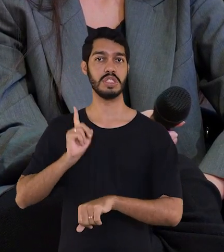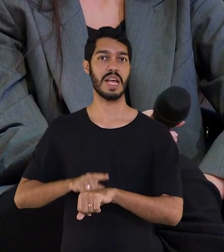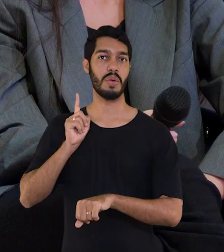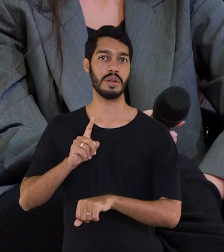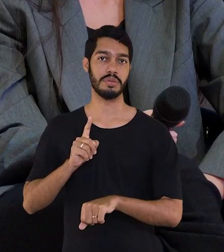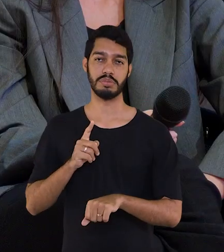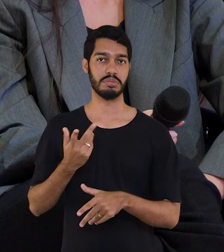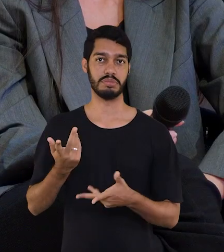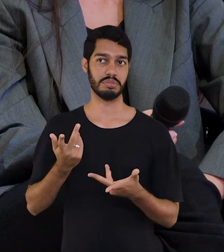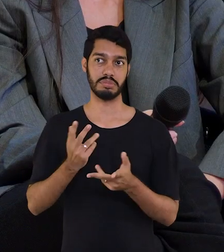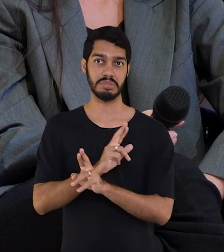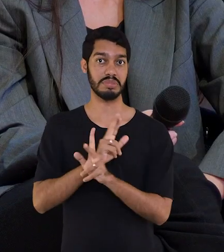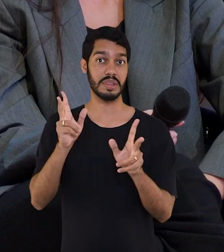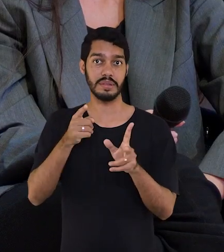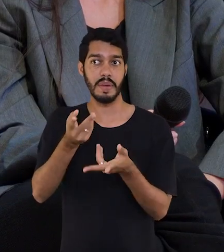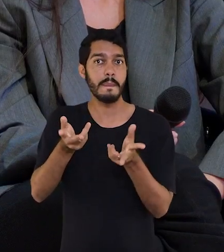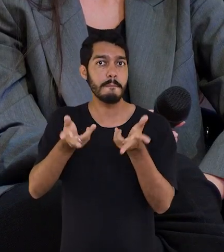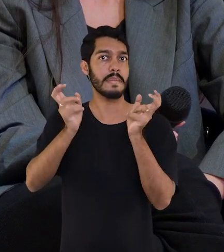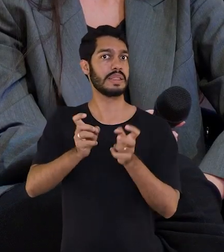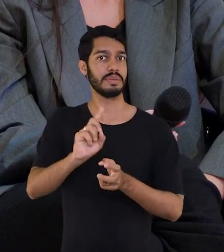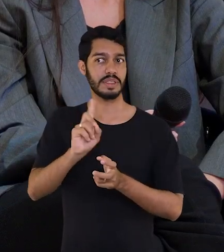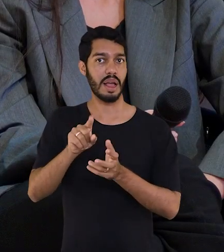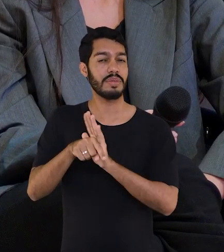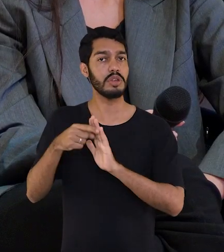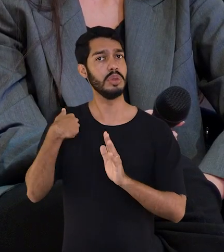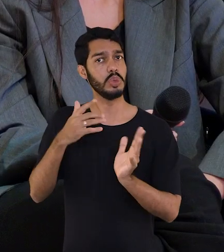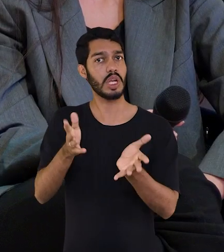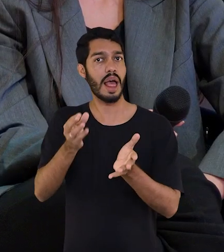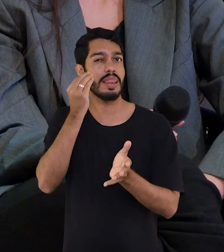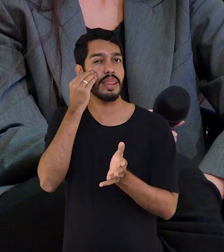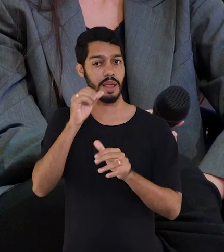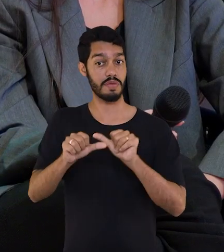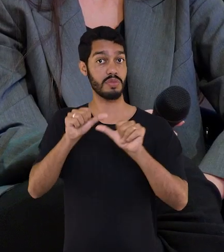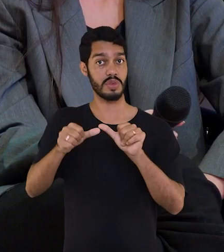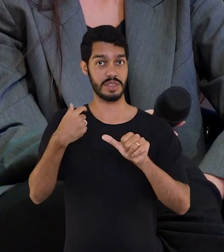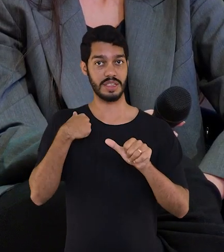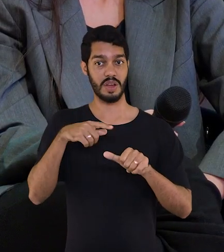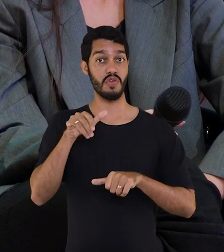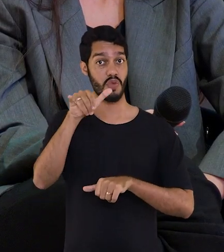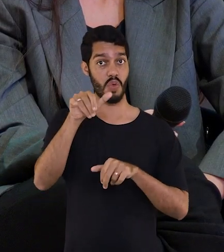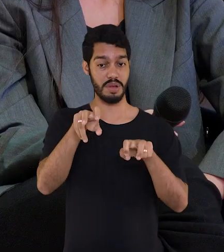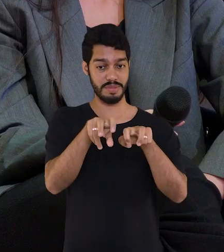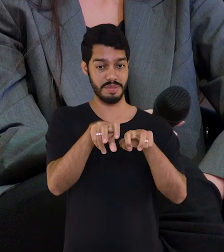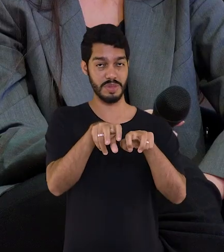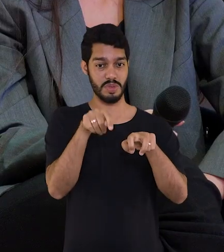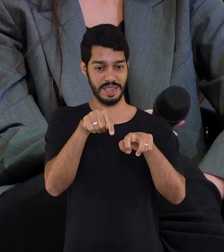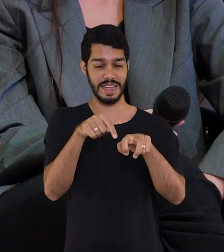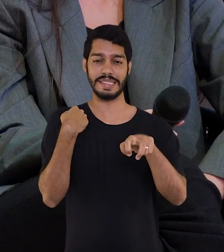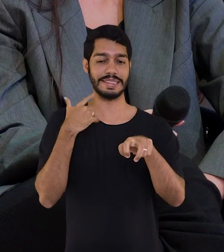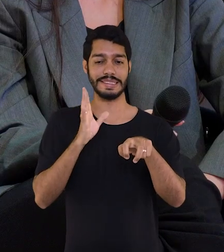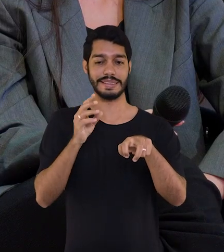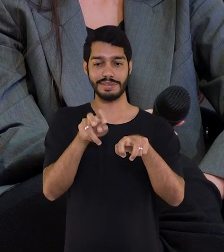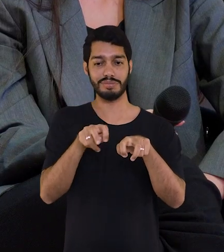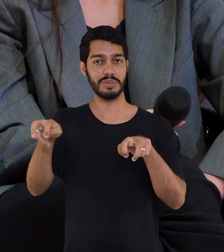hora. Isso é surreal. Surreal. Você não percebe que você não que percebe. É eu já fiz uma mudança de assento em um